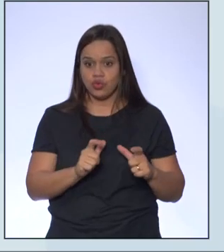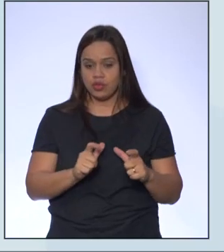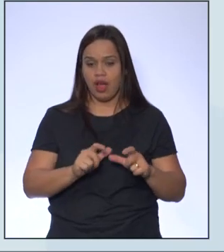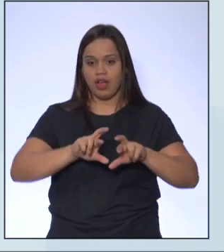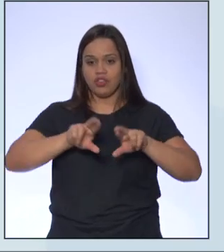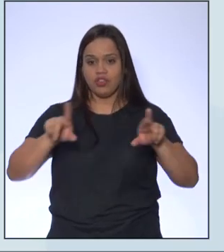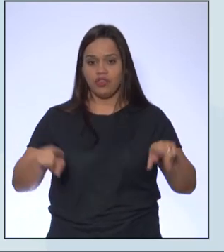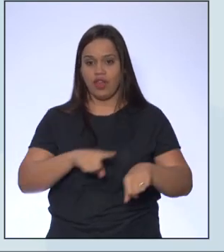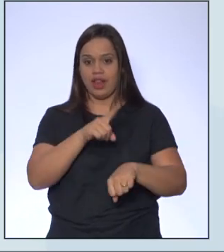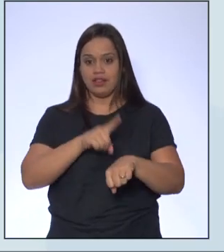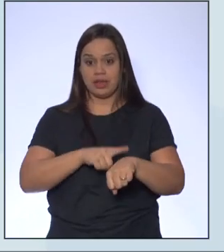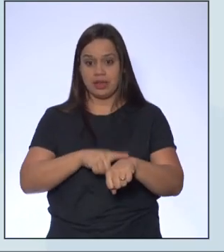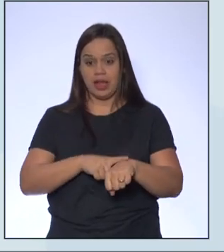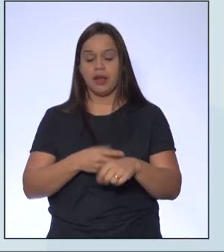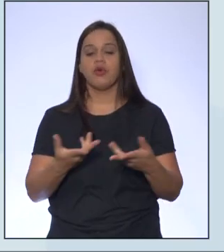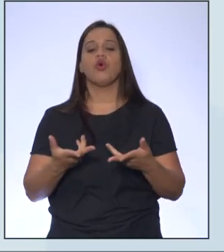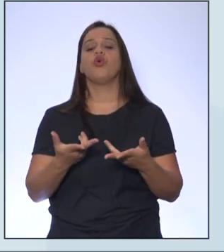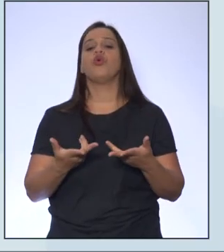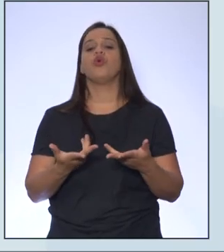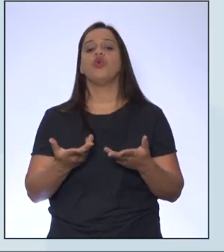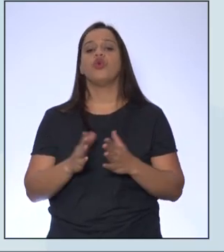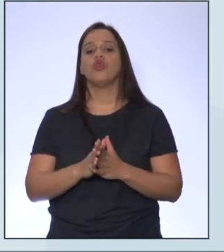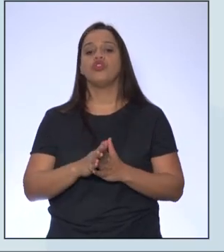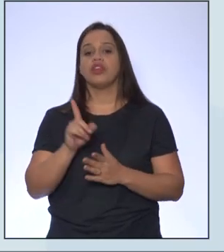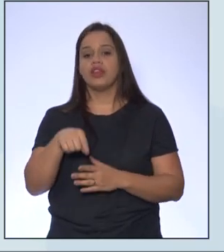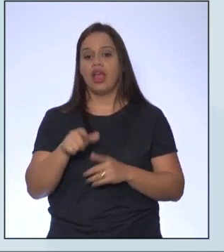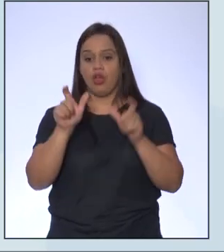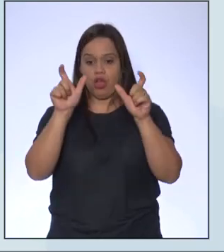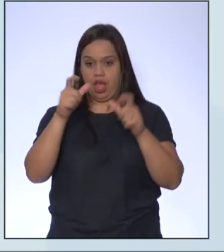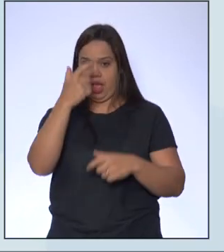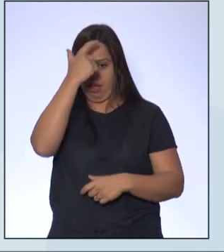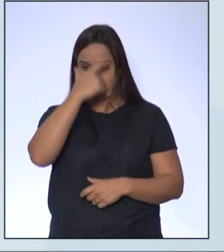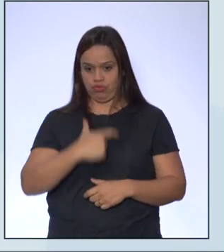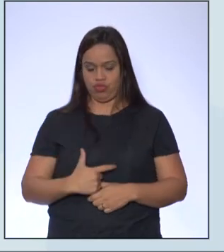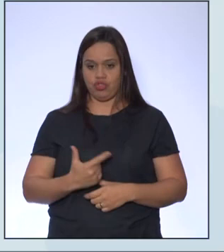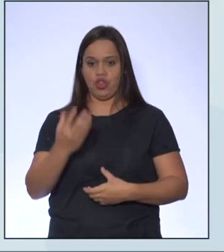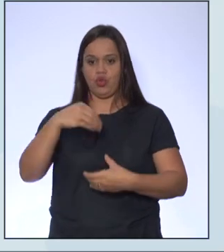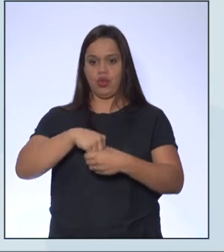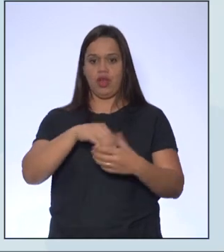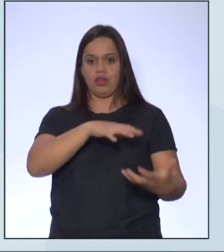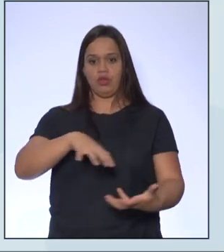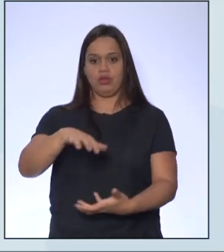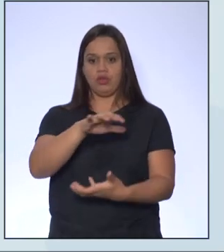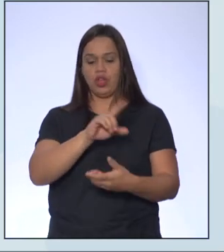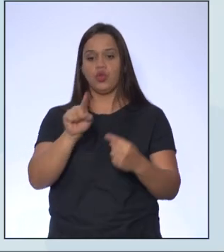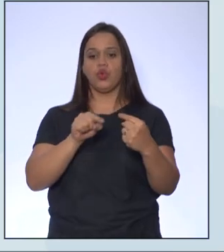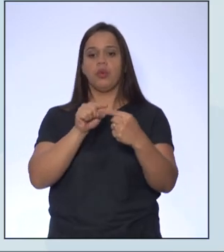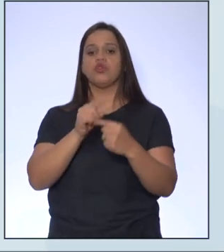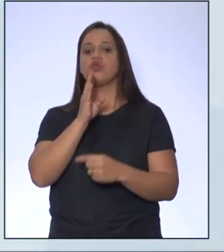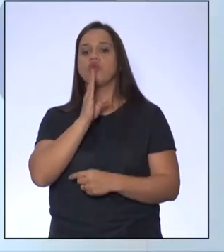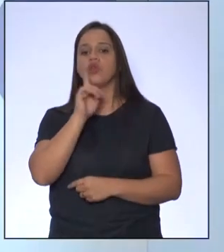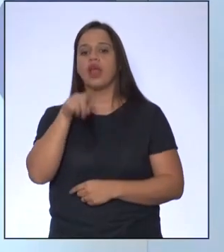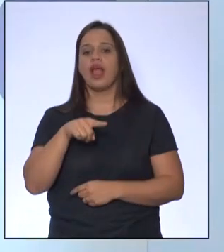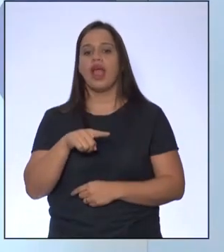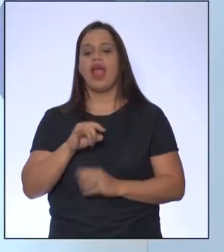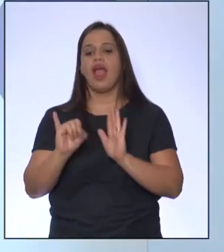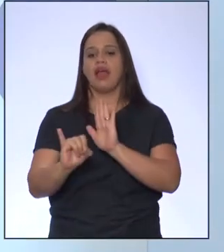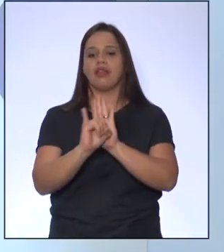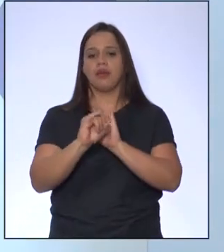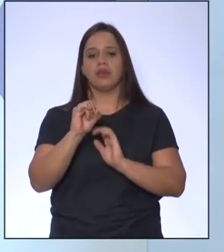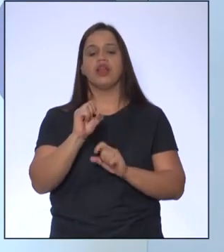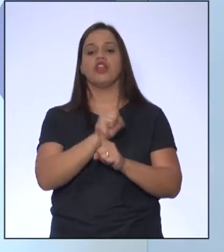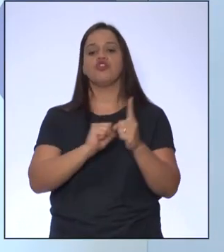tempos. A unidade temática é o sujeito, seu lugar no mundo, e o objetivo de conhecimento é a identidade